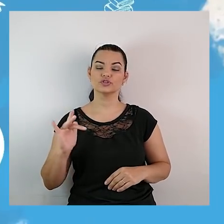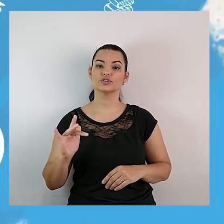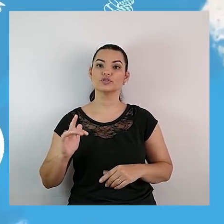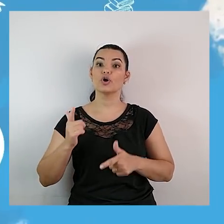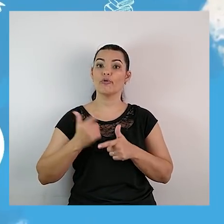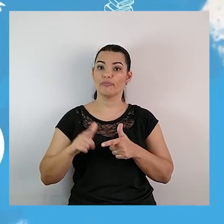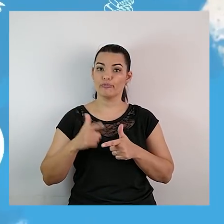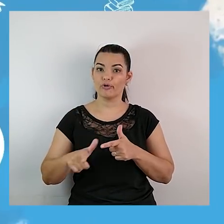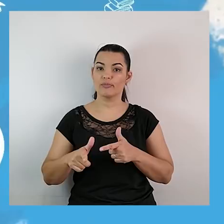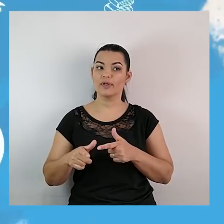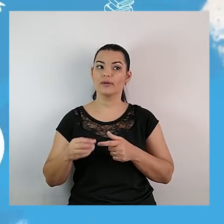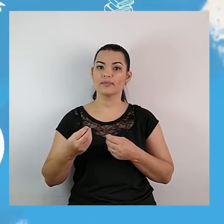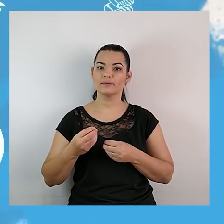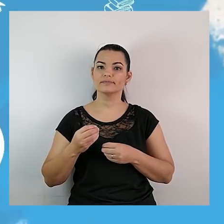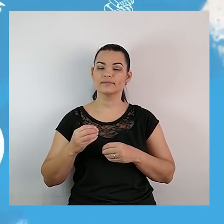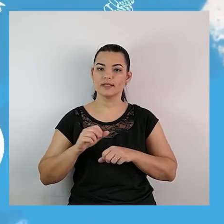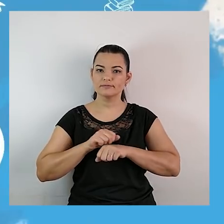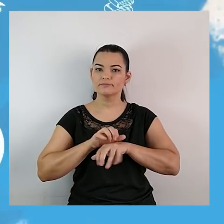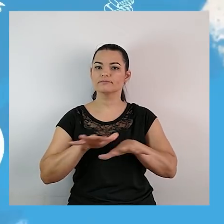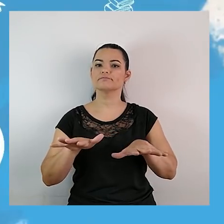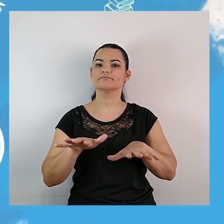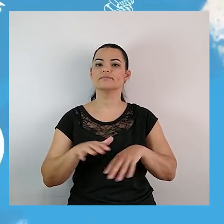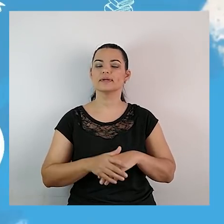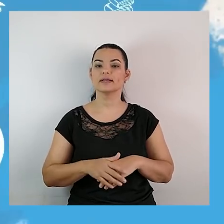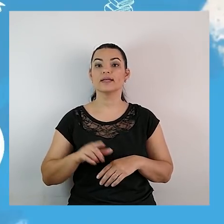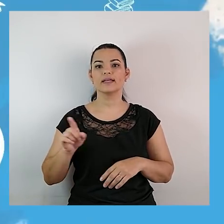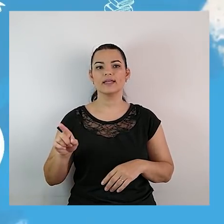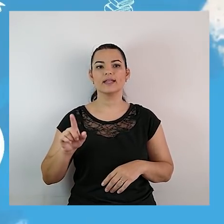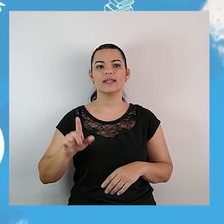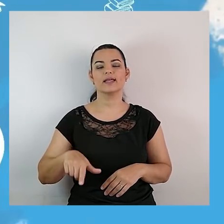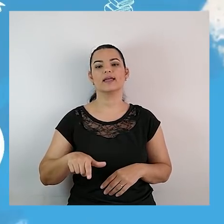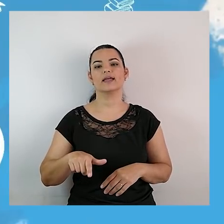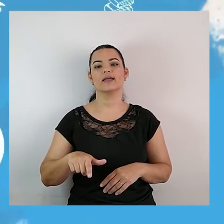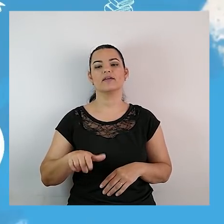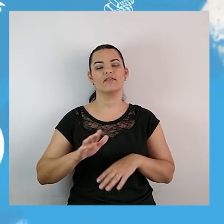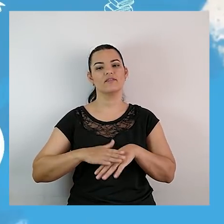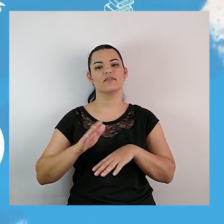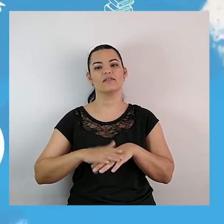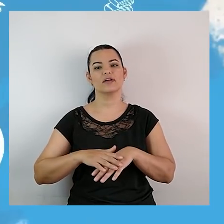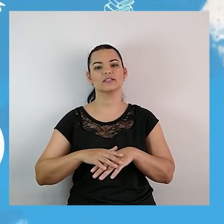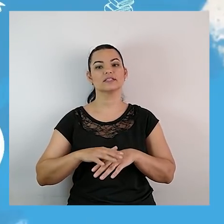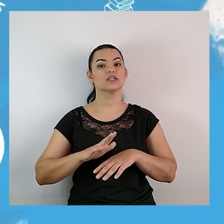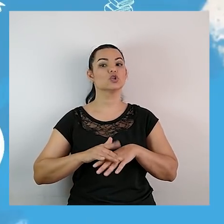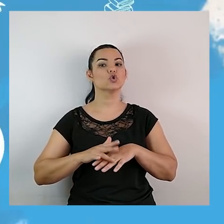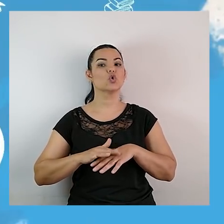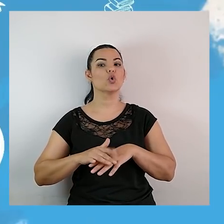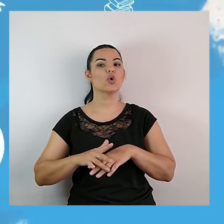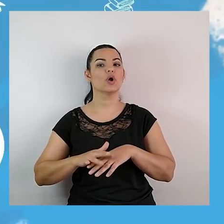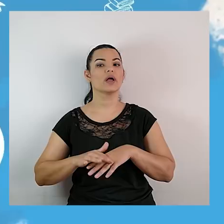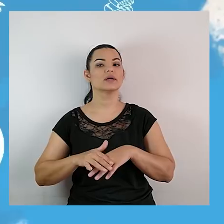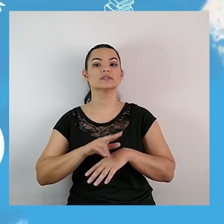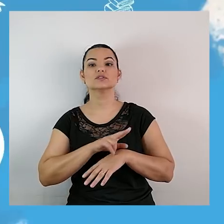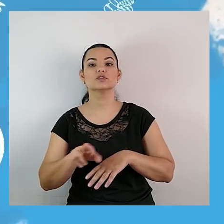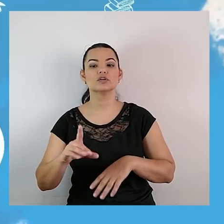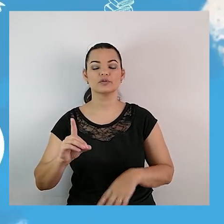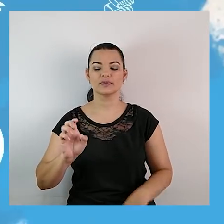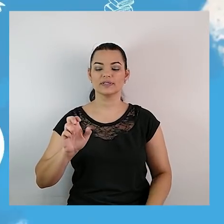mosquitinho é o Aedes aegypti, causador da doença que nós conhecemos com o nome de